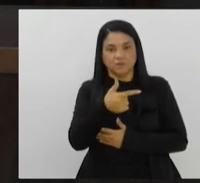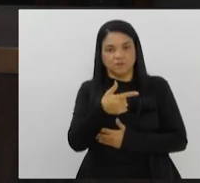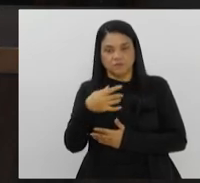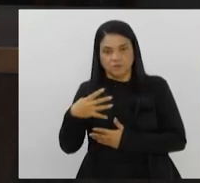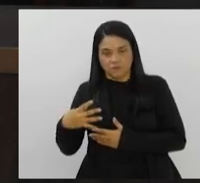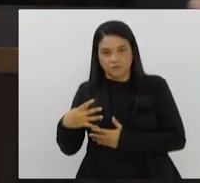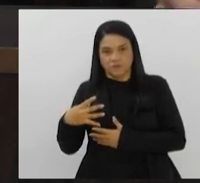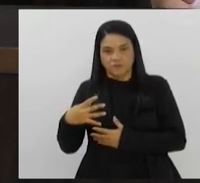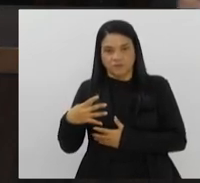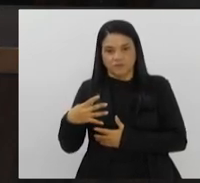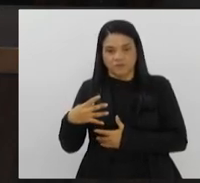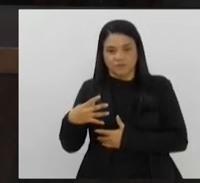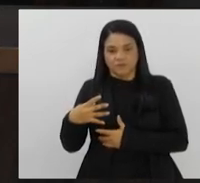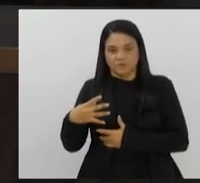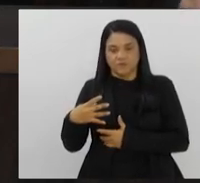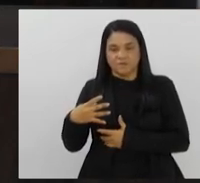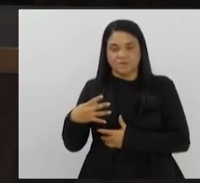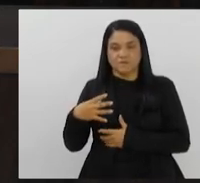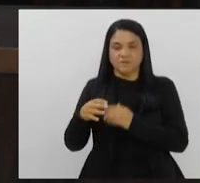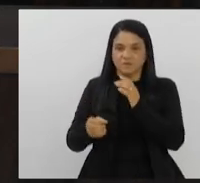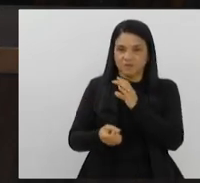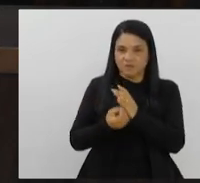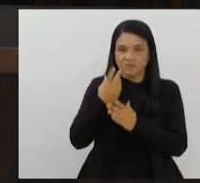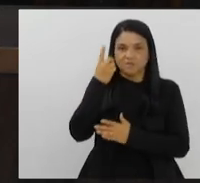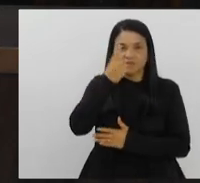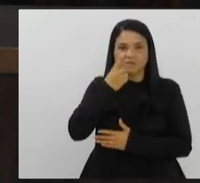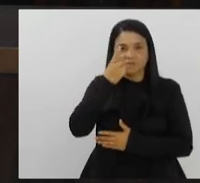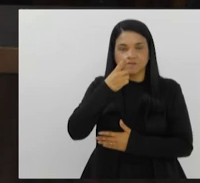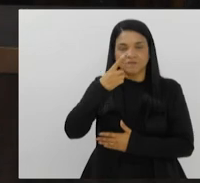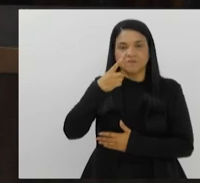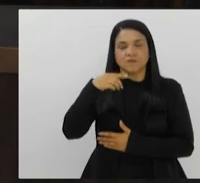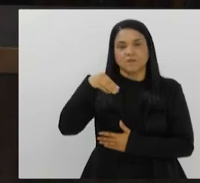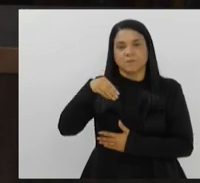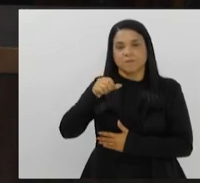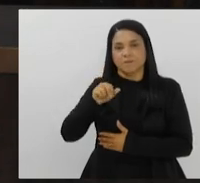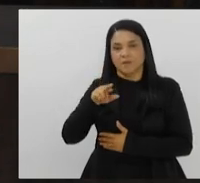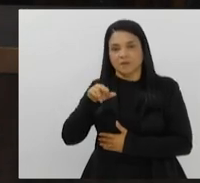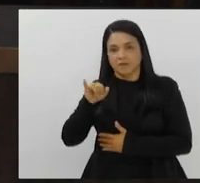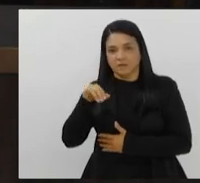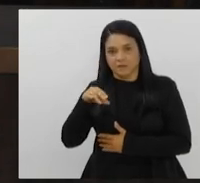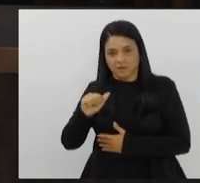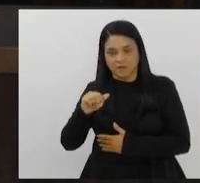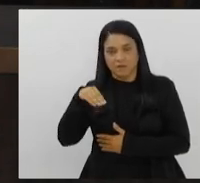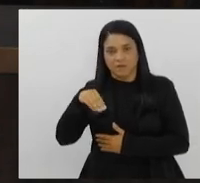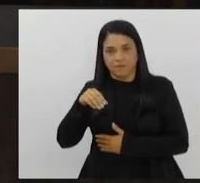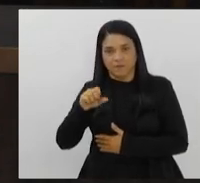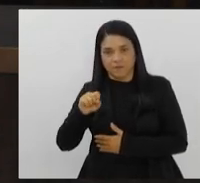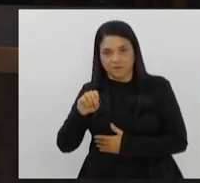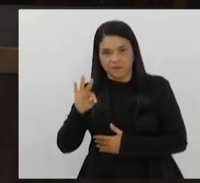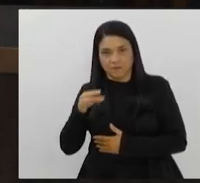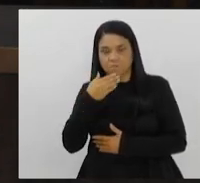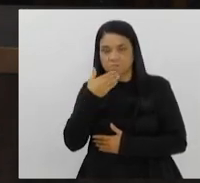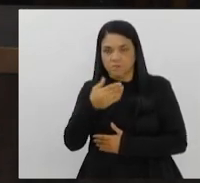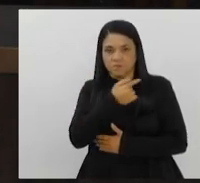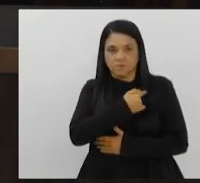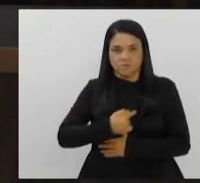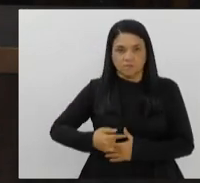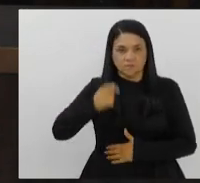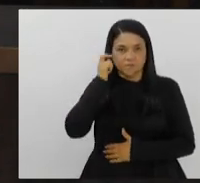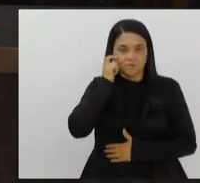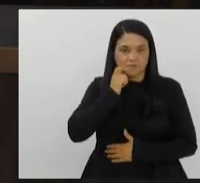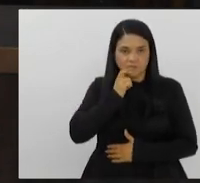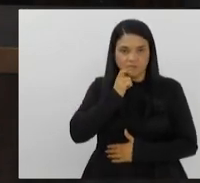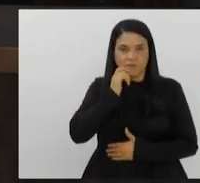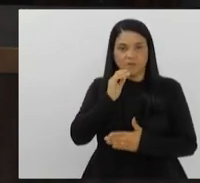330/2024, de autoria da nossa deputada Marina do MST, que solicita o excelentíssimo seu governador do Estado do Rio de Janeiro